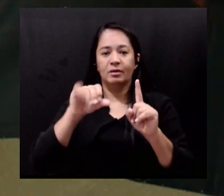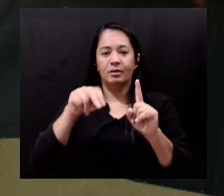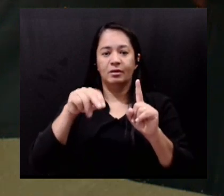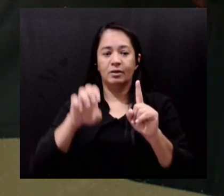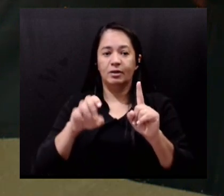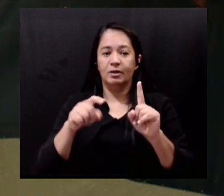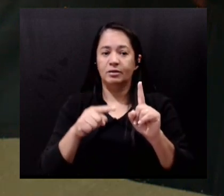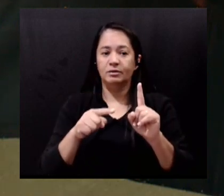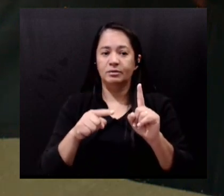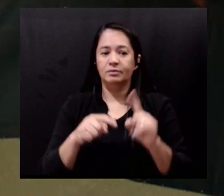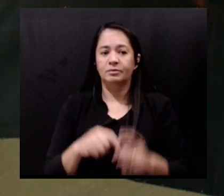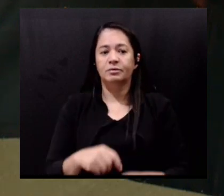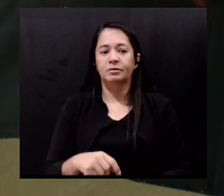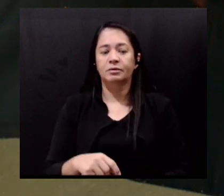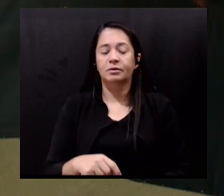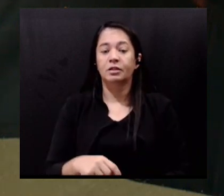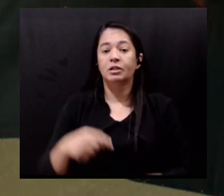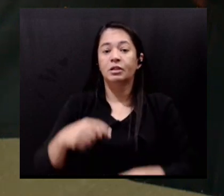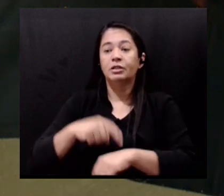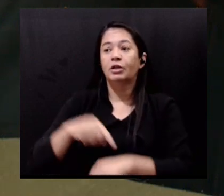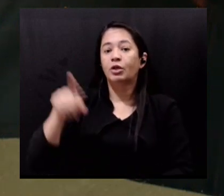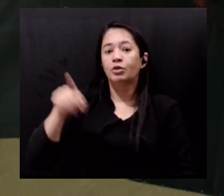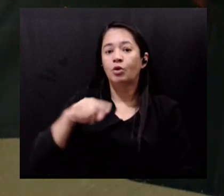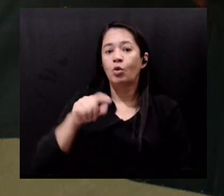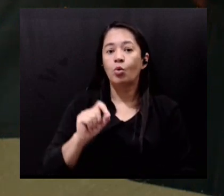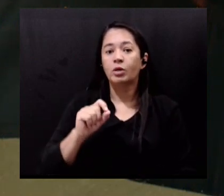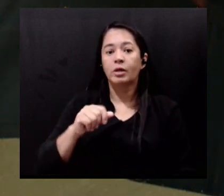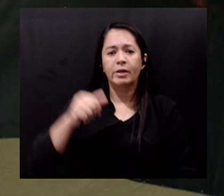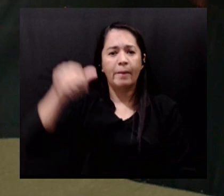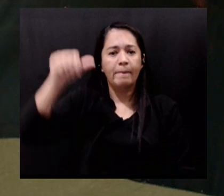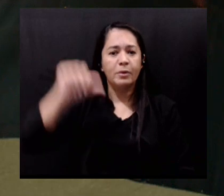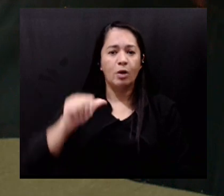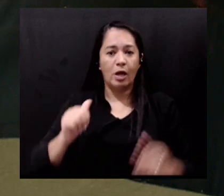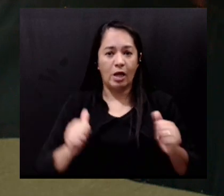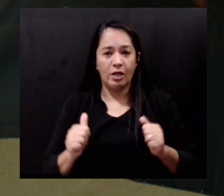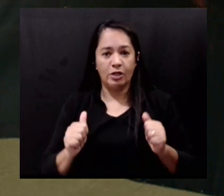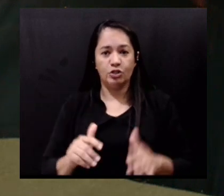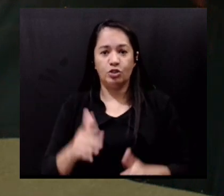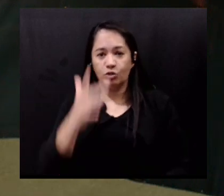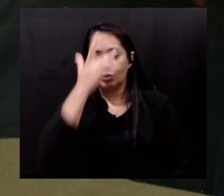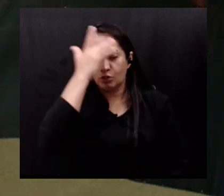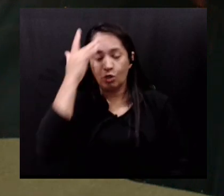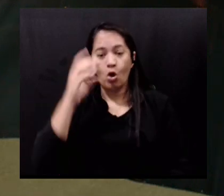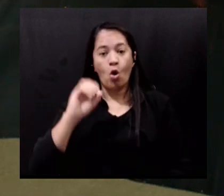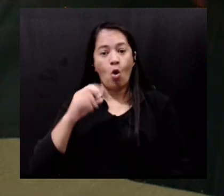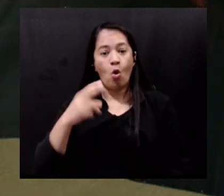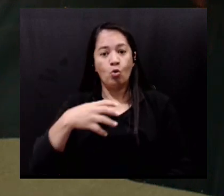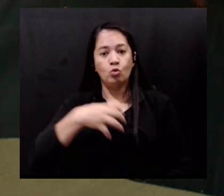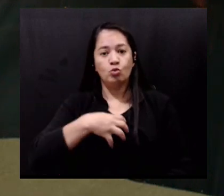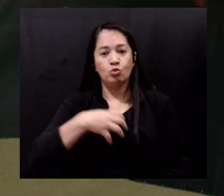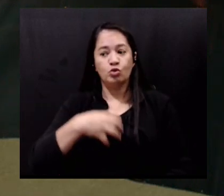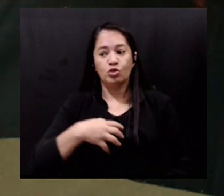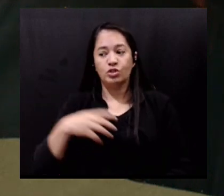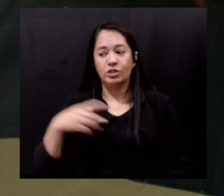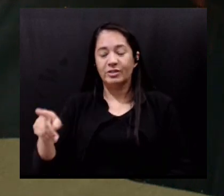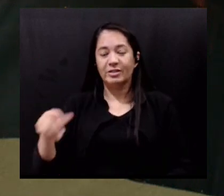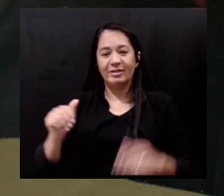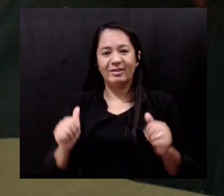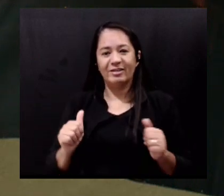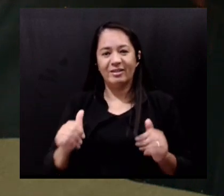no cancelamento? A atitude da pessoa ou a forma como ela reage depois que